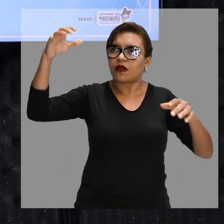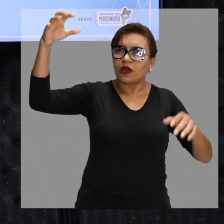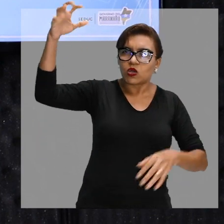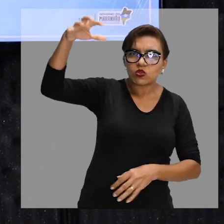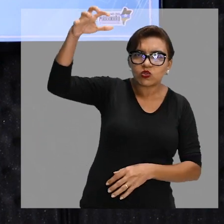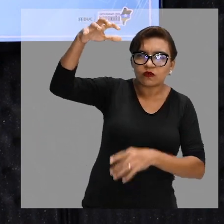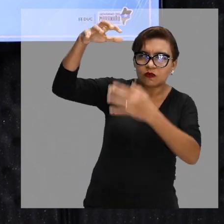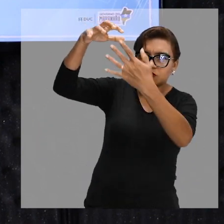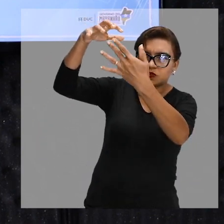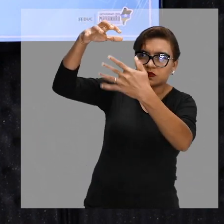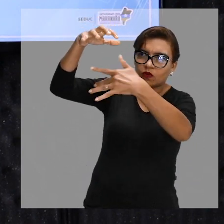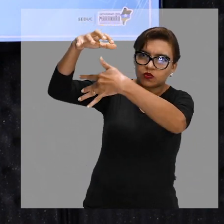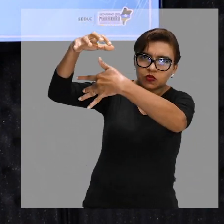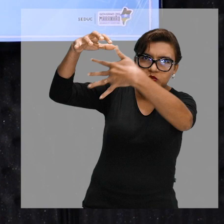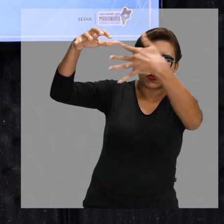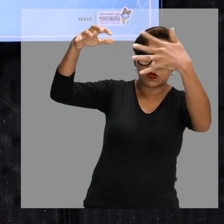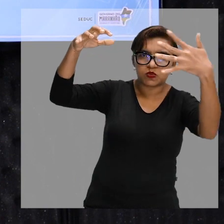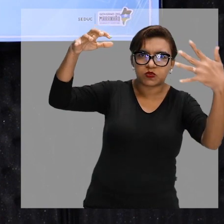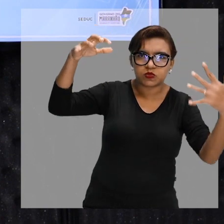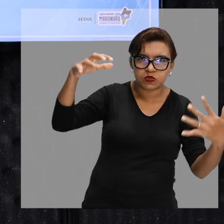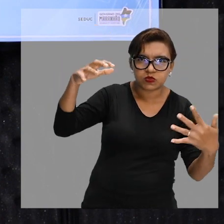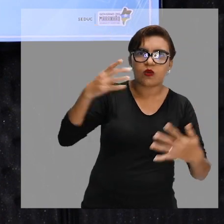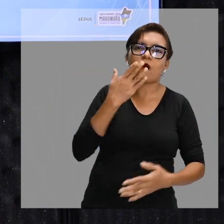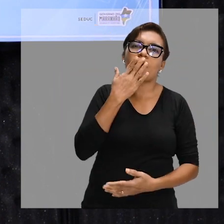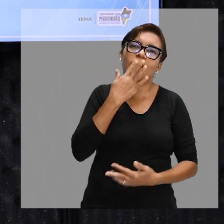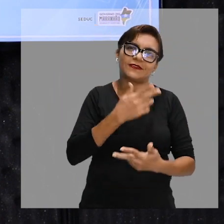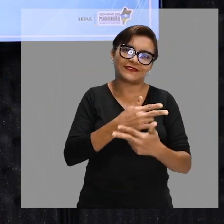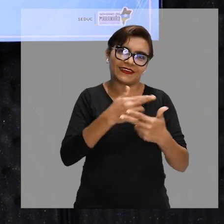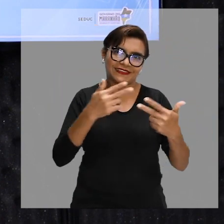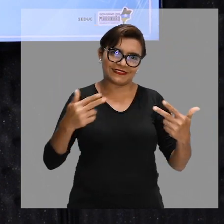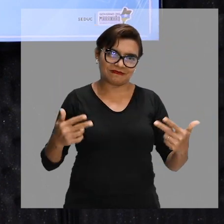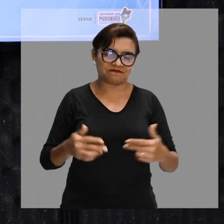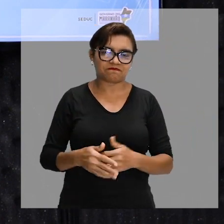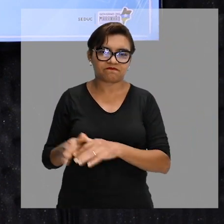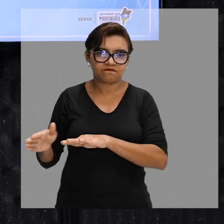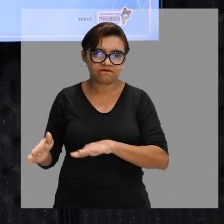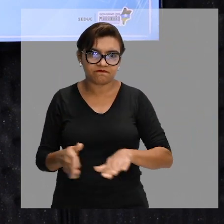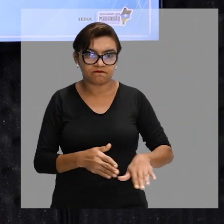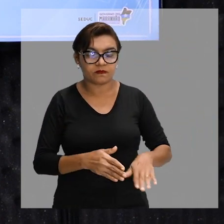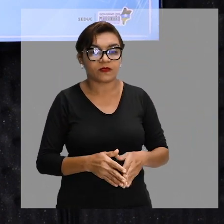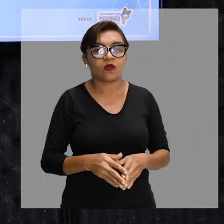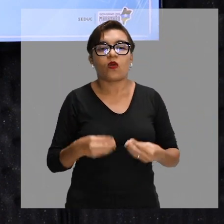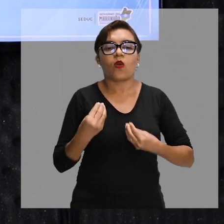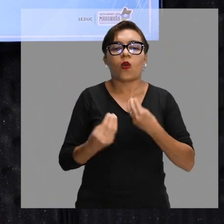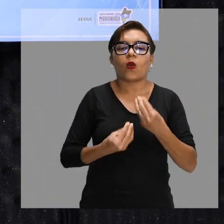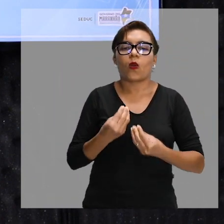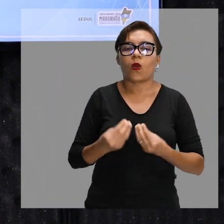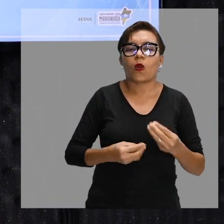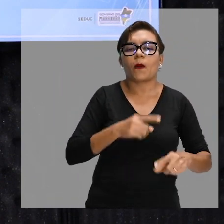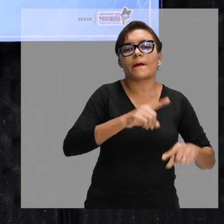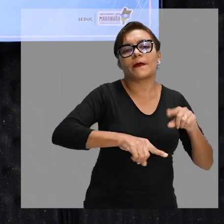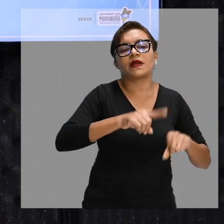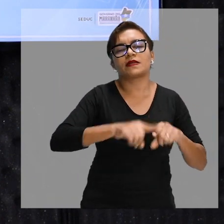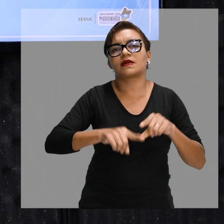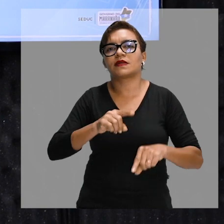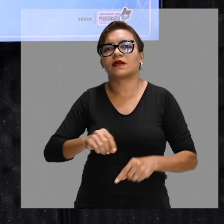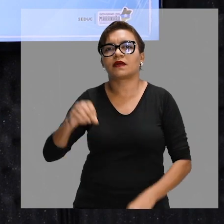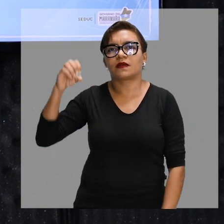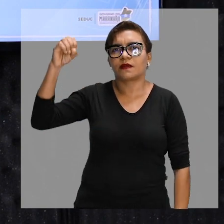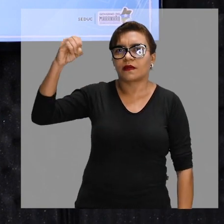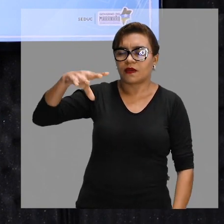ou dispersão da luz. Bom, quanto aos meios de propagação da luz. A luz ela pode se